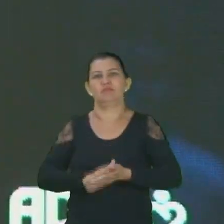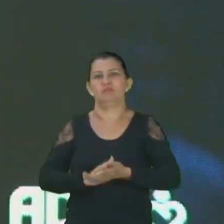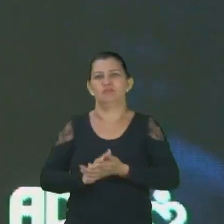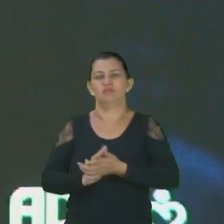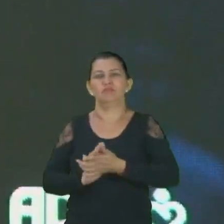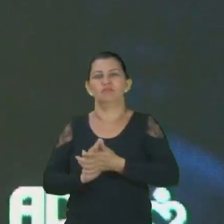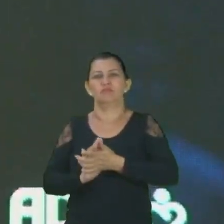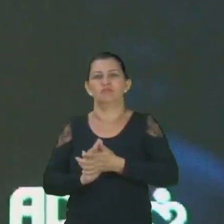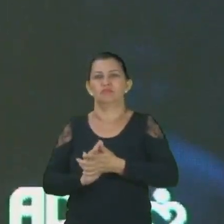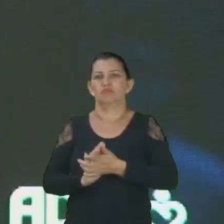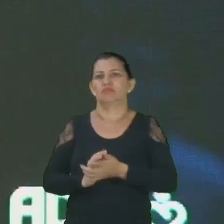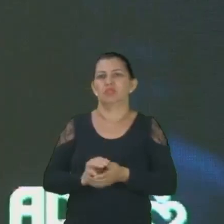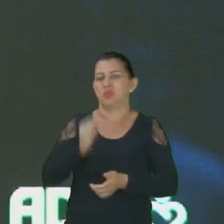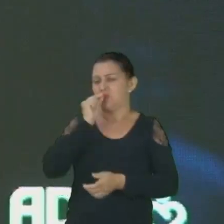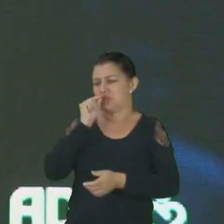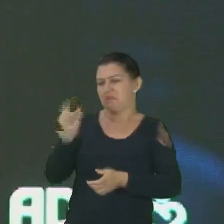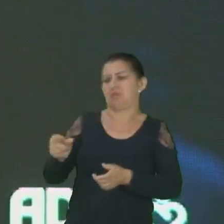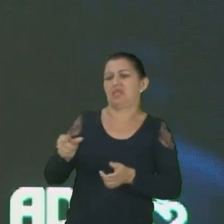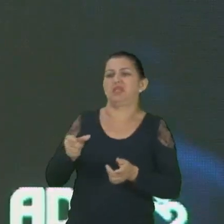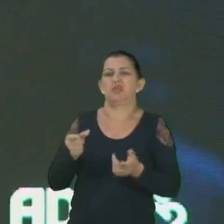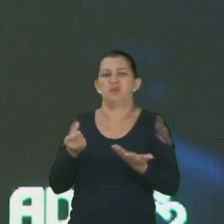escarneceram dele,